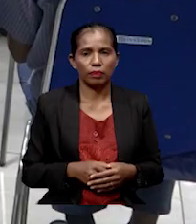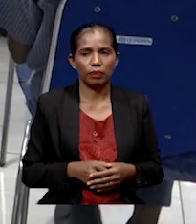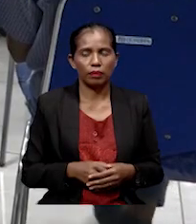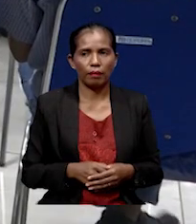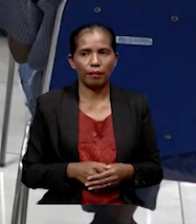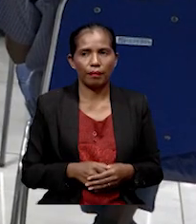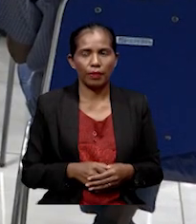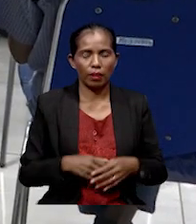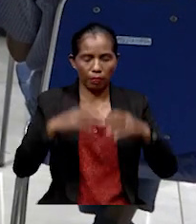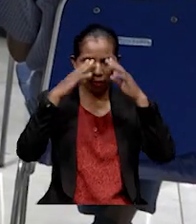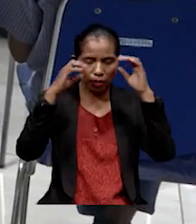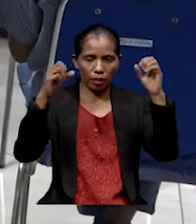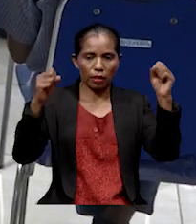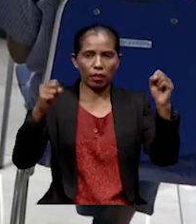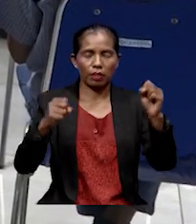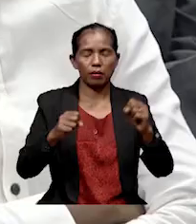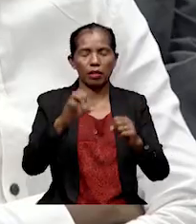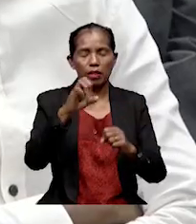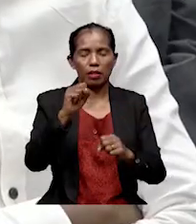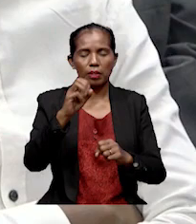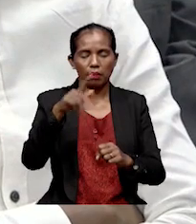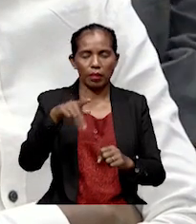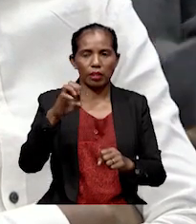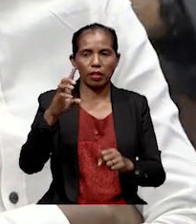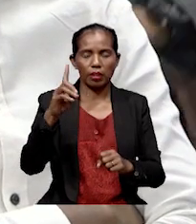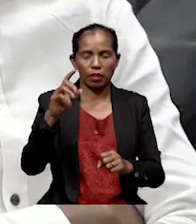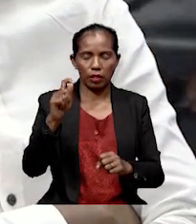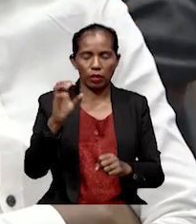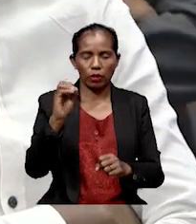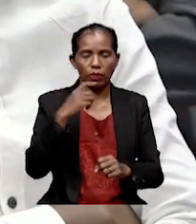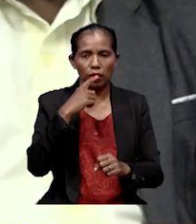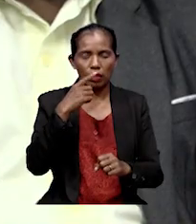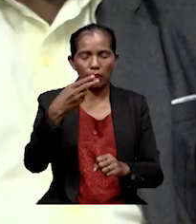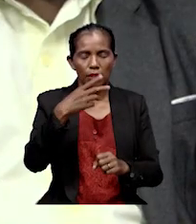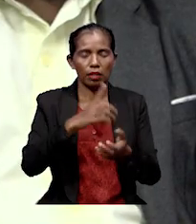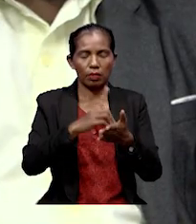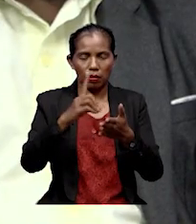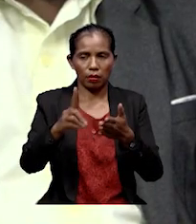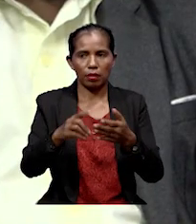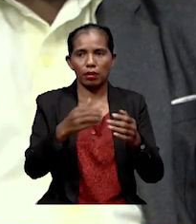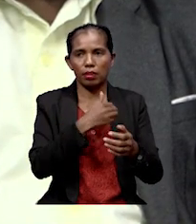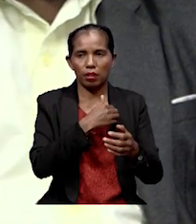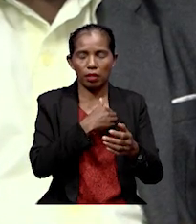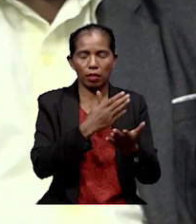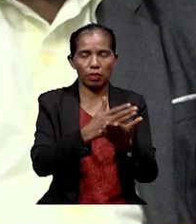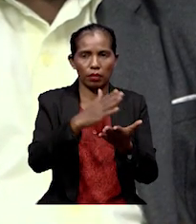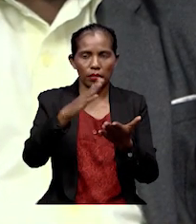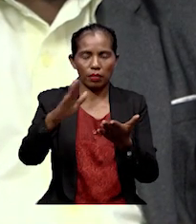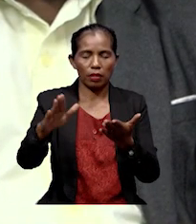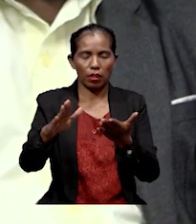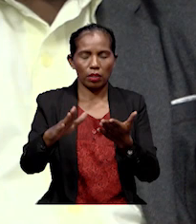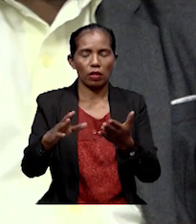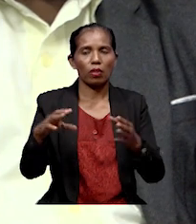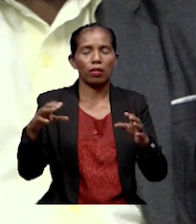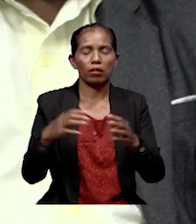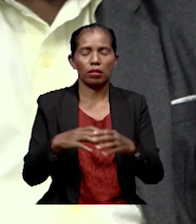Presidente interino Conselho Imprensa Espírito Dias Ximenes e a quinta semana na Hateten, Conselho Imprensa se deu distribuir carteira profissional para